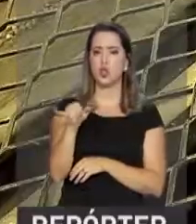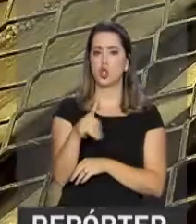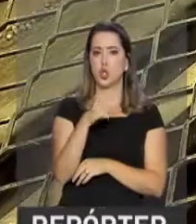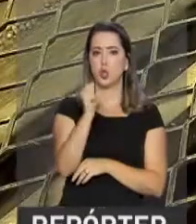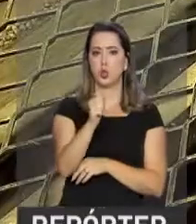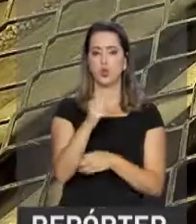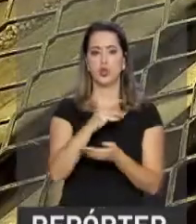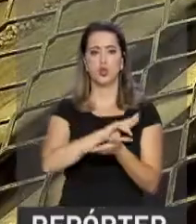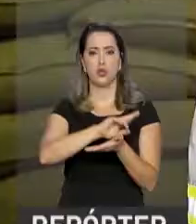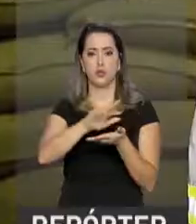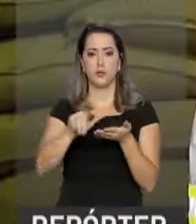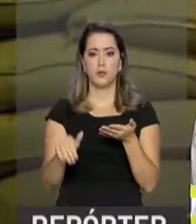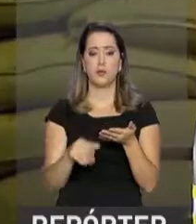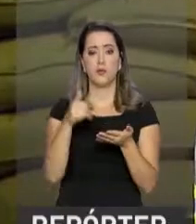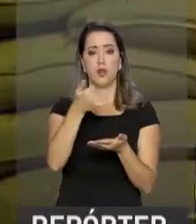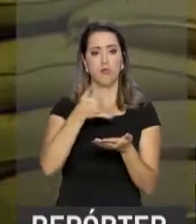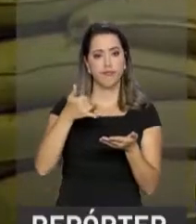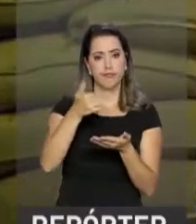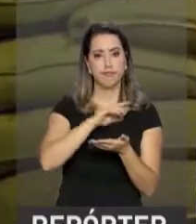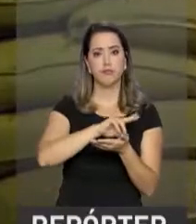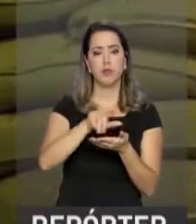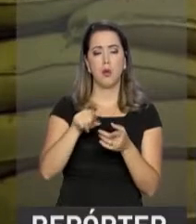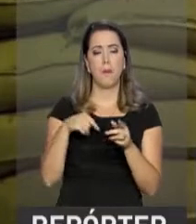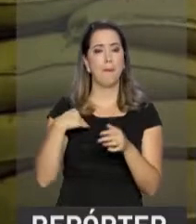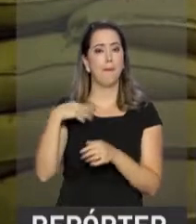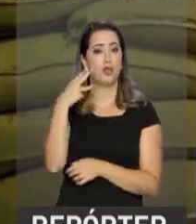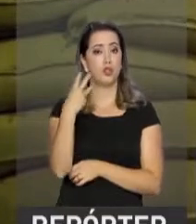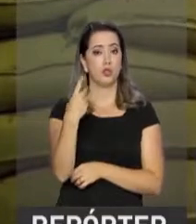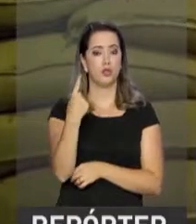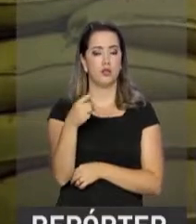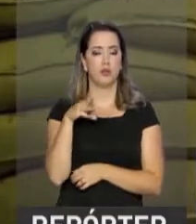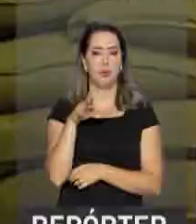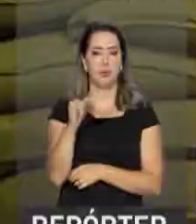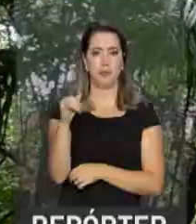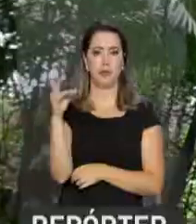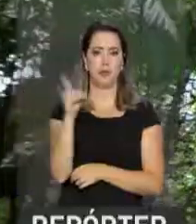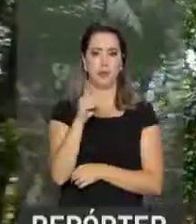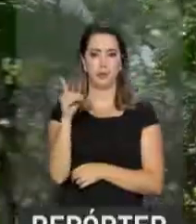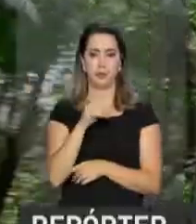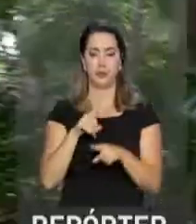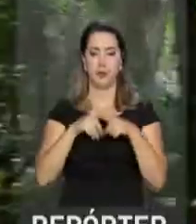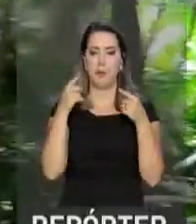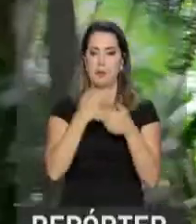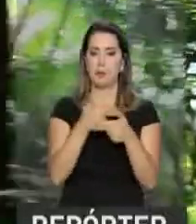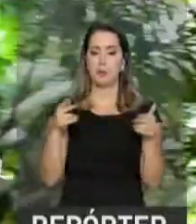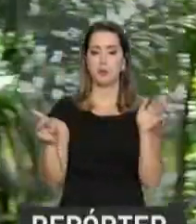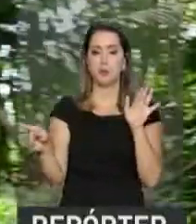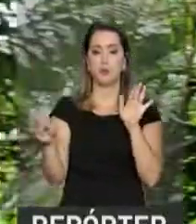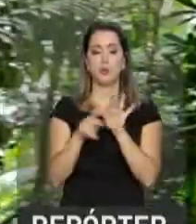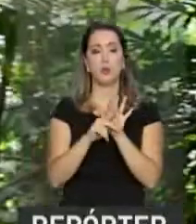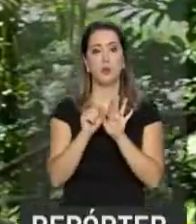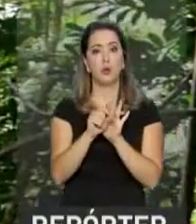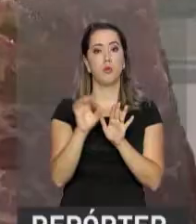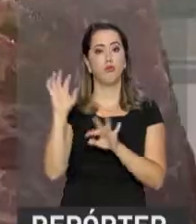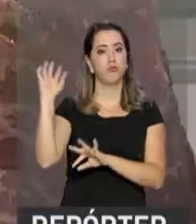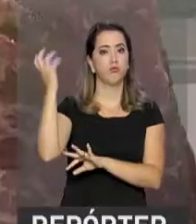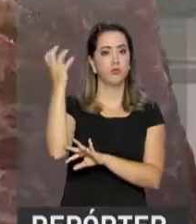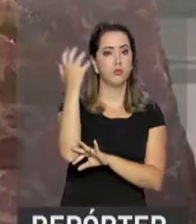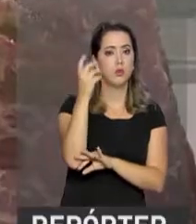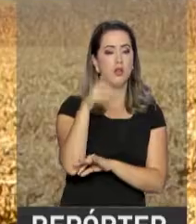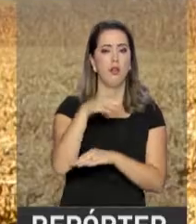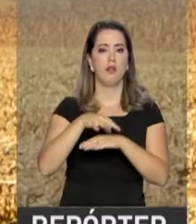farelo e óleo que somaram mais de 31 bilhões de dólares mas produtos como os de origem florestal